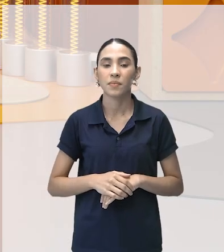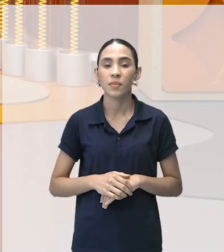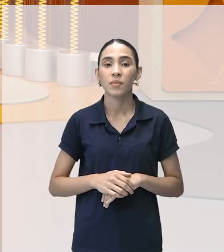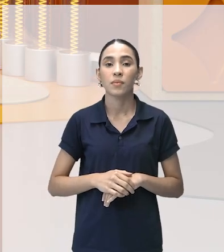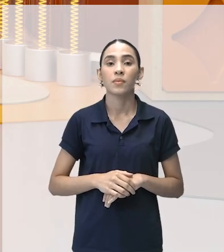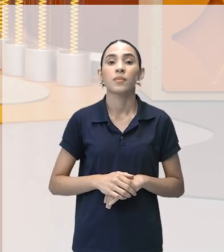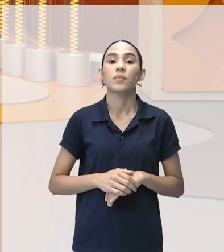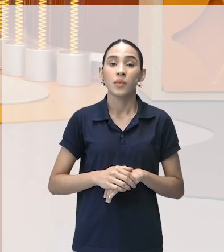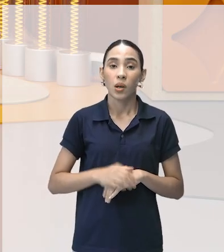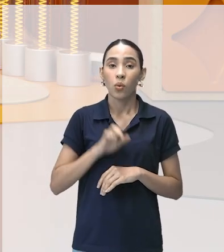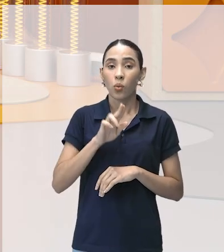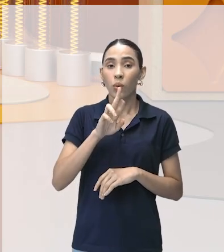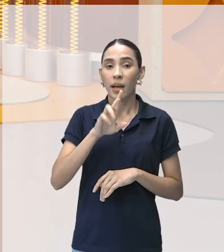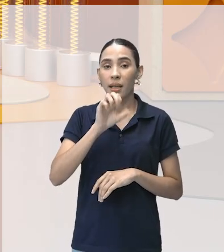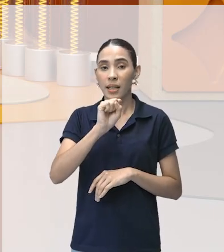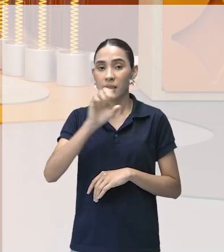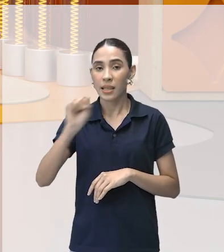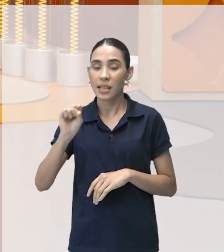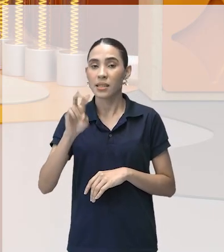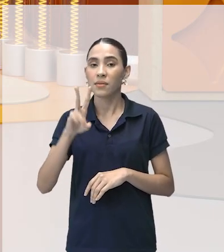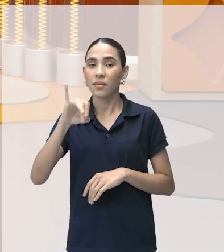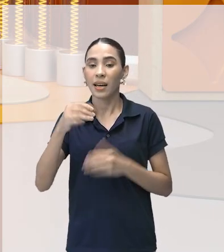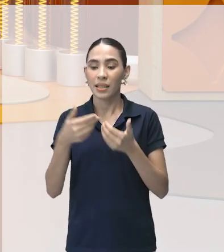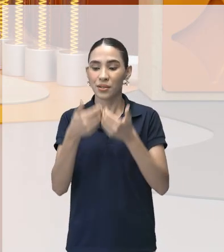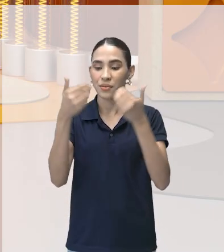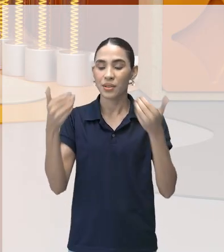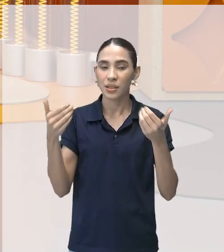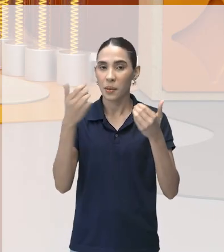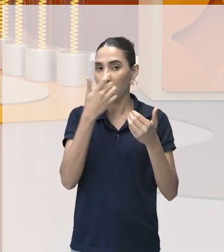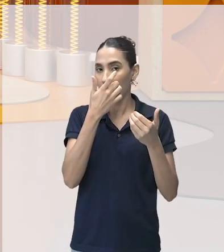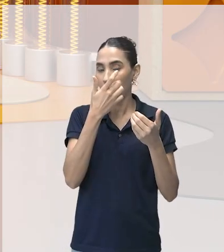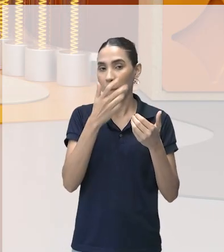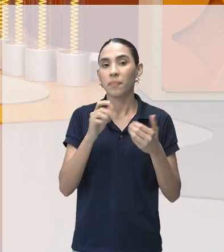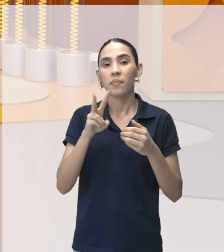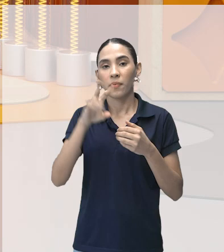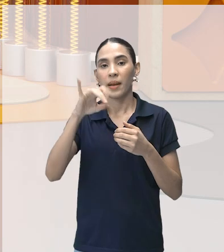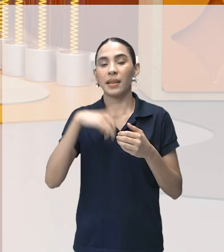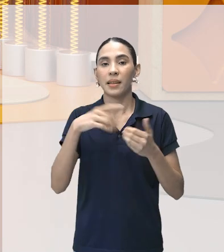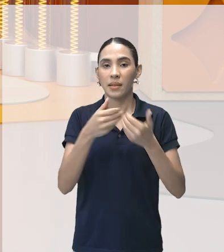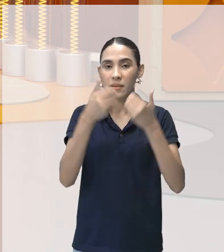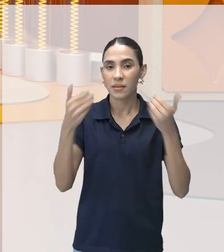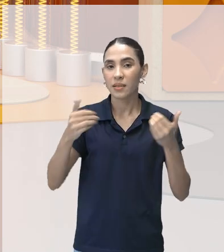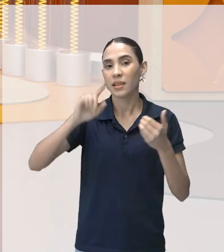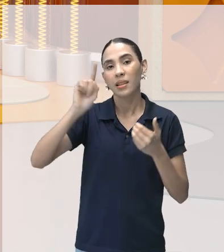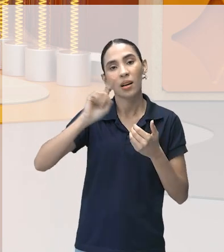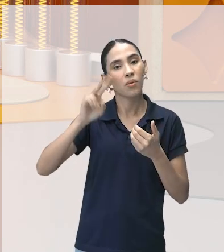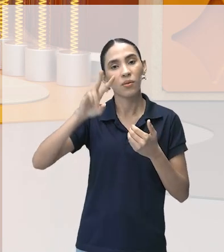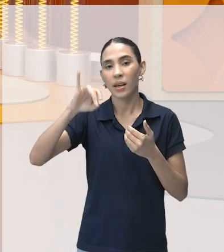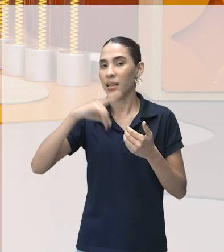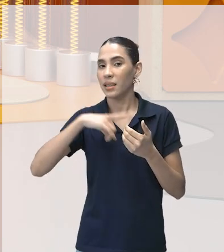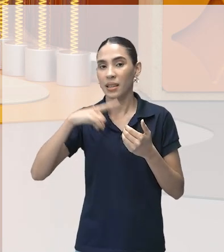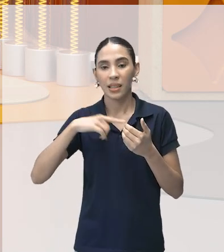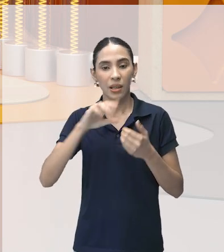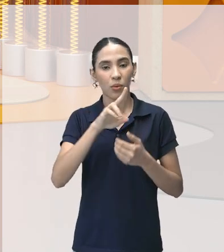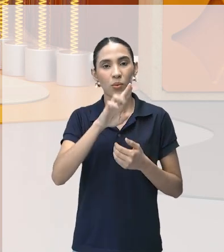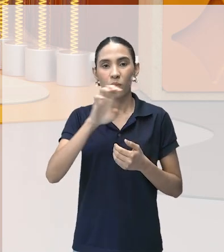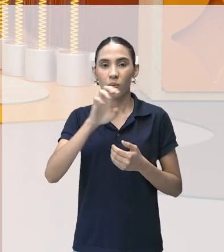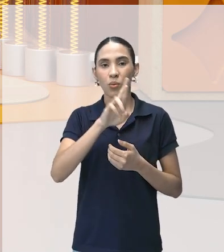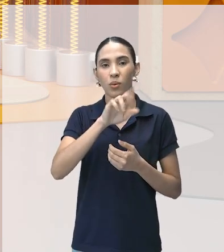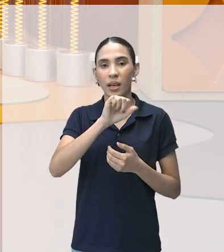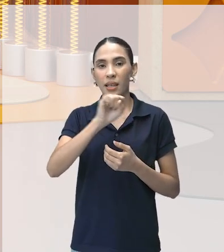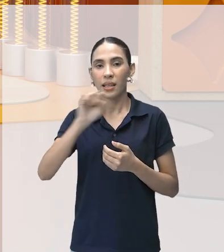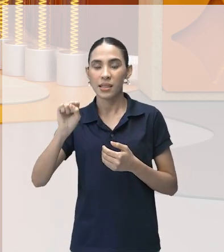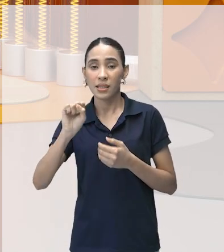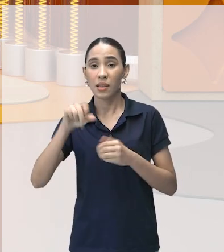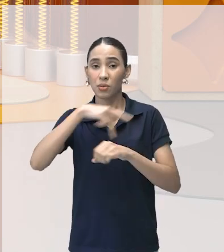União Soviética vai se dividir, né, vai ter a dissolução ali, não vai ter mais a União Soviética, e